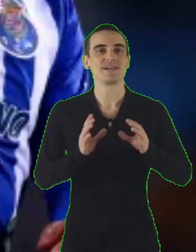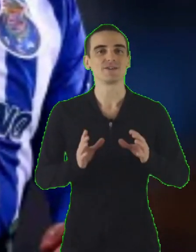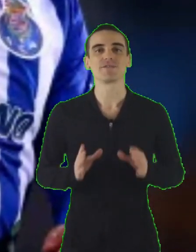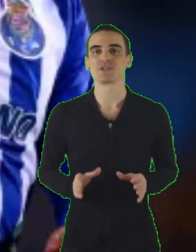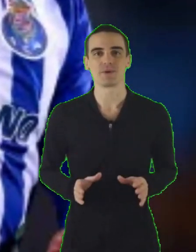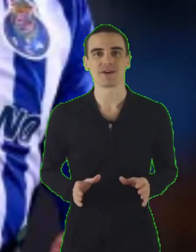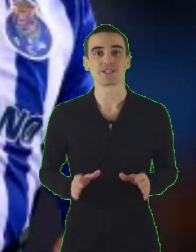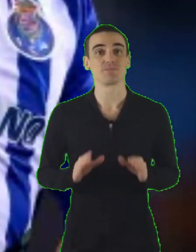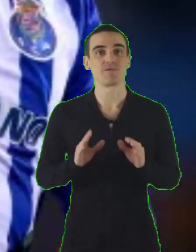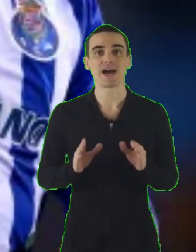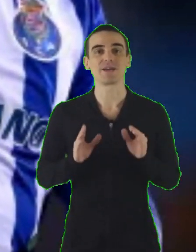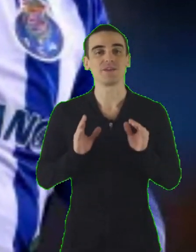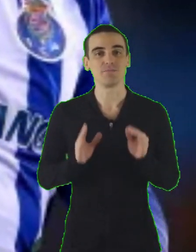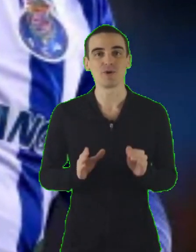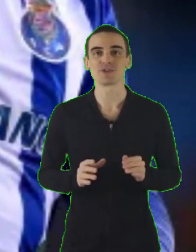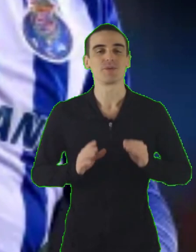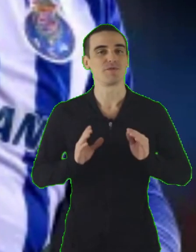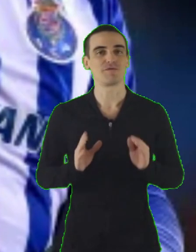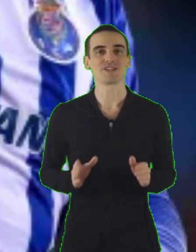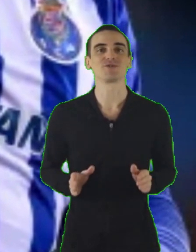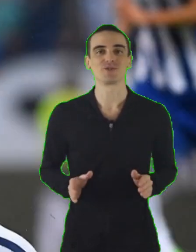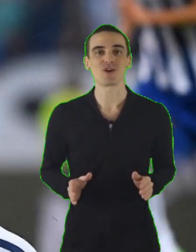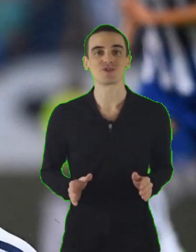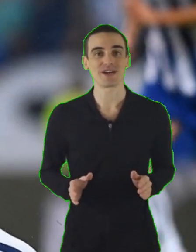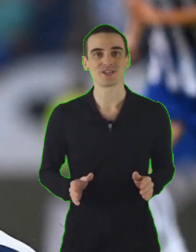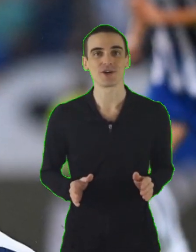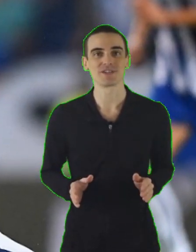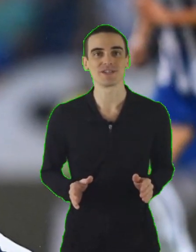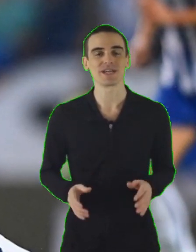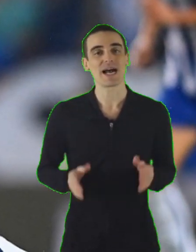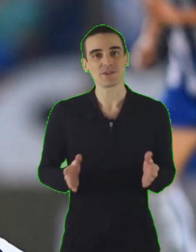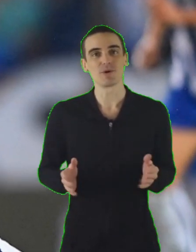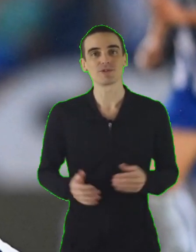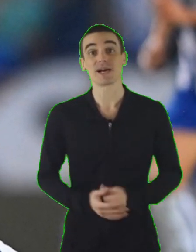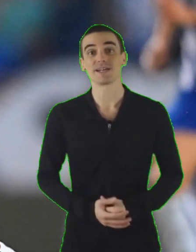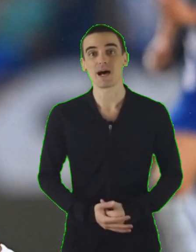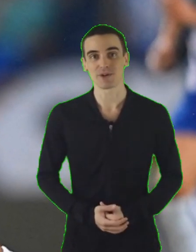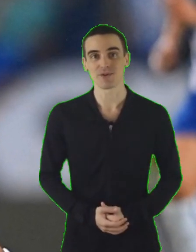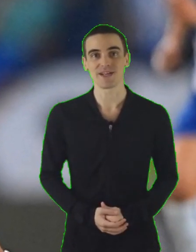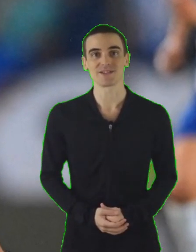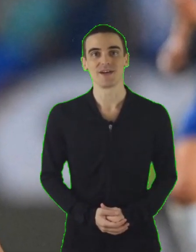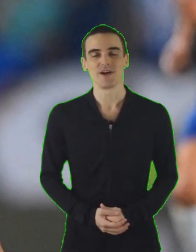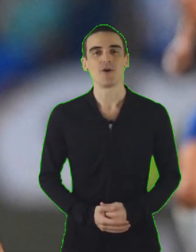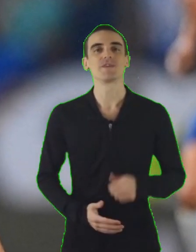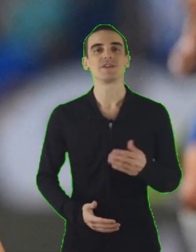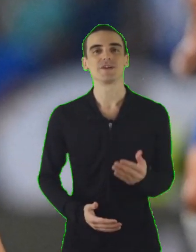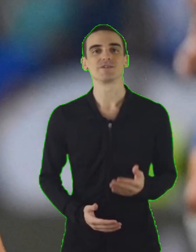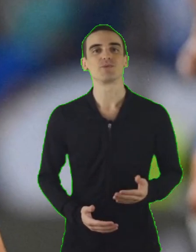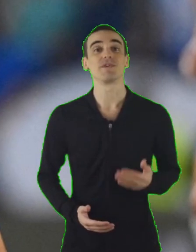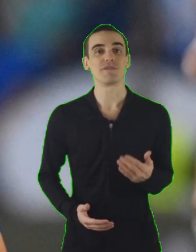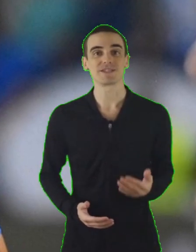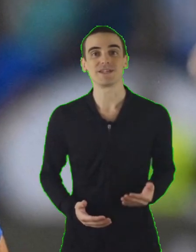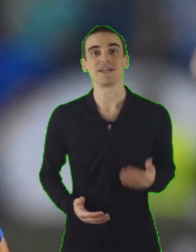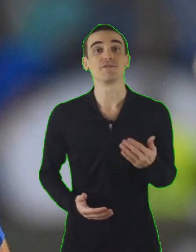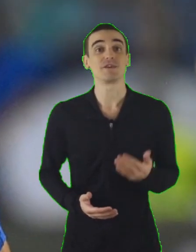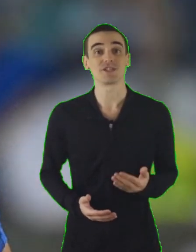pelo Gol e confirmada pelo GE. O Cruzeiro não comenta negociações em andamento. E aí, torcedor? Na sua opinião,